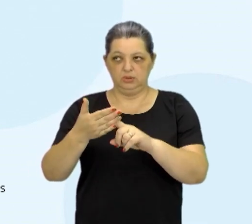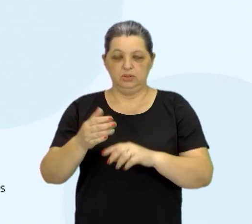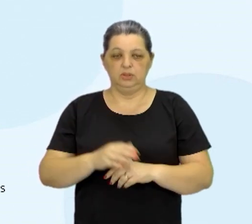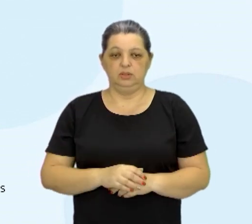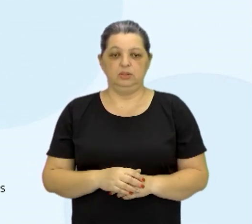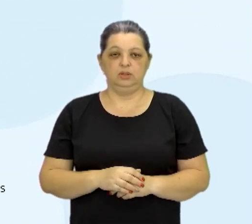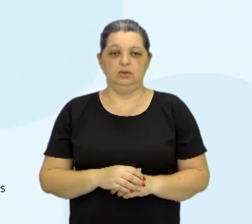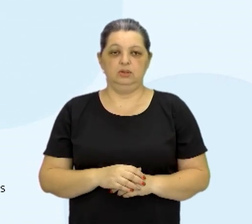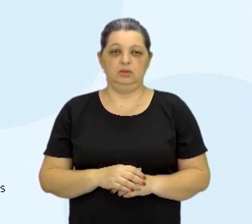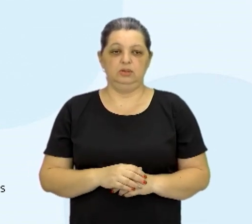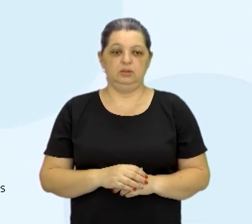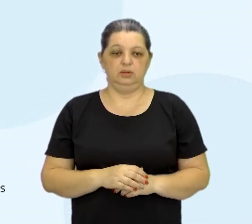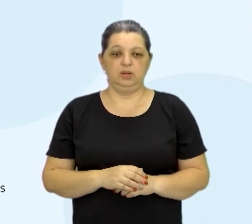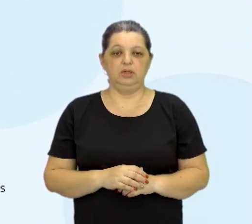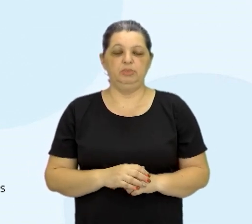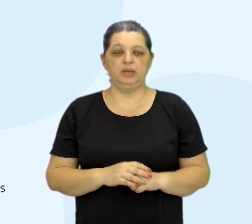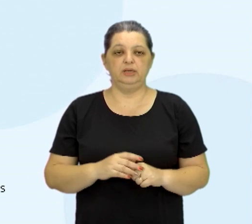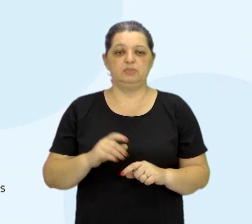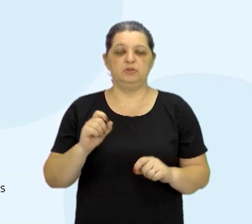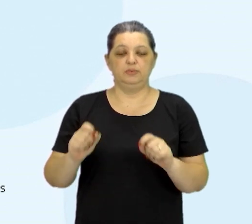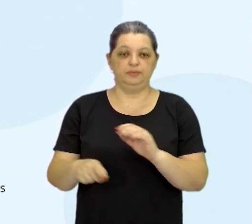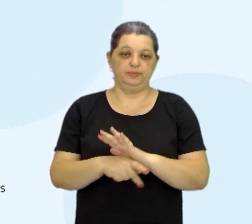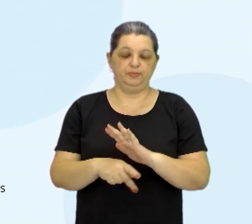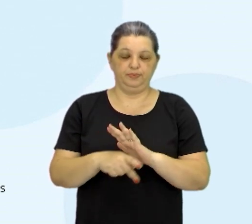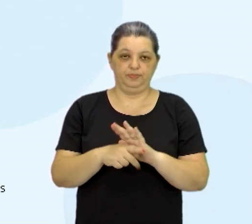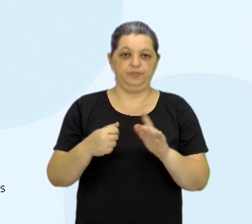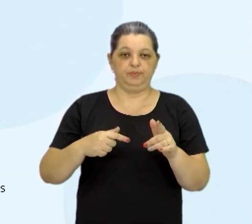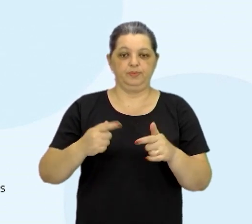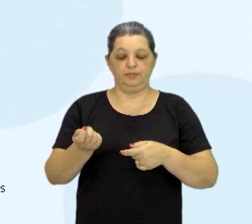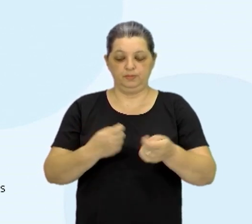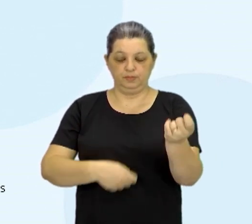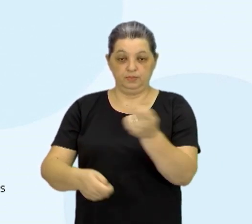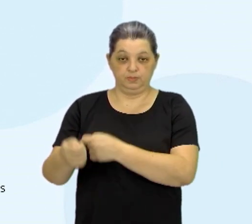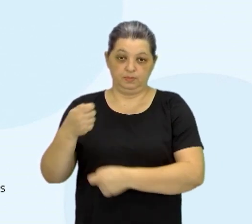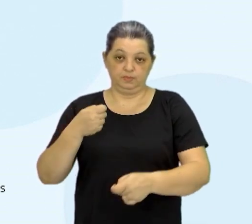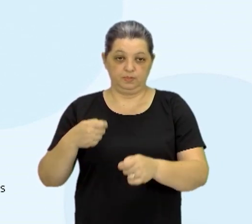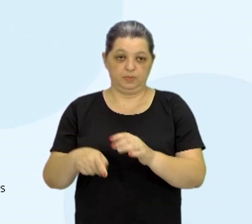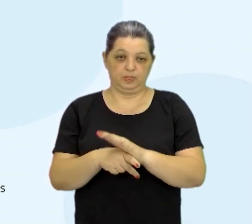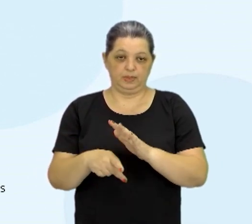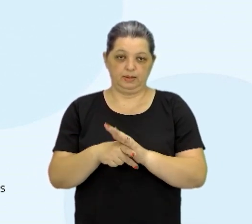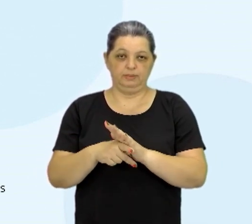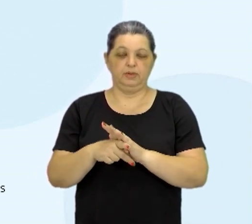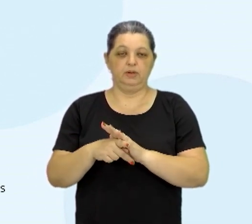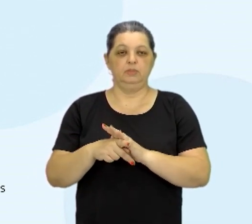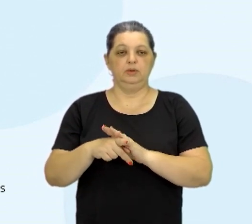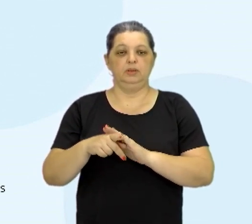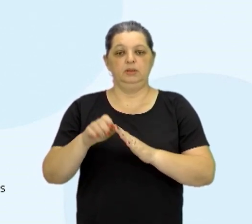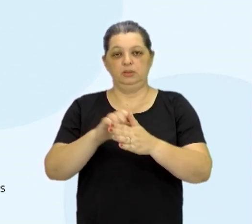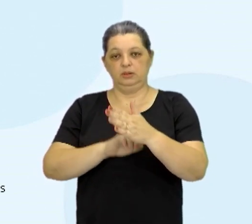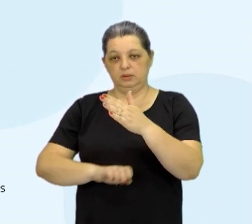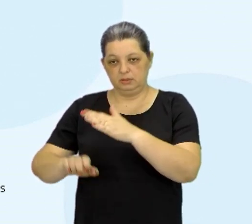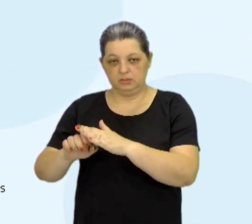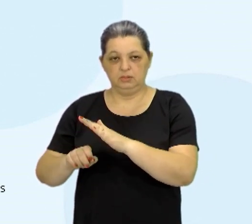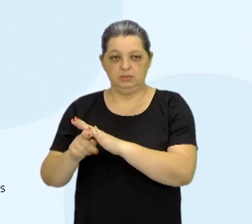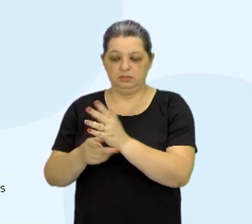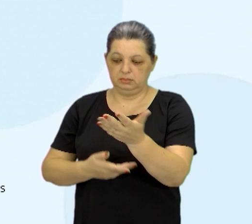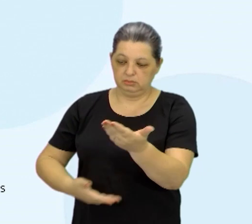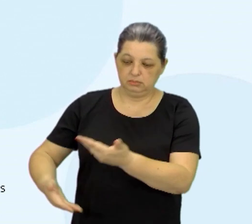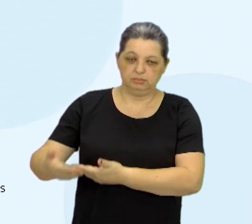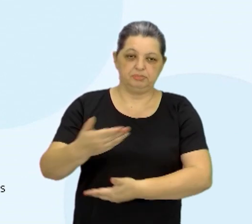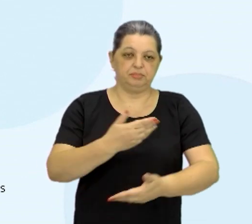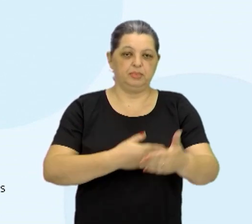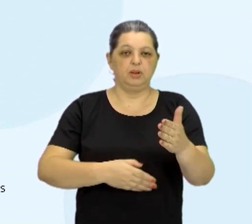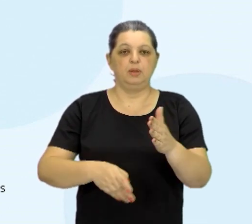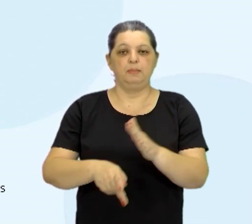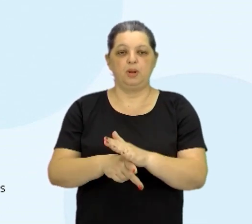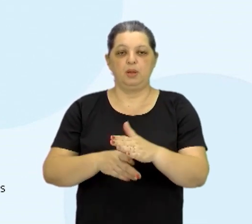da comunicação, do dinamismo econômico, da integração entre os mercados financeiros e da dissolução de